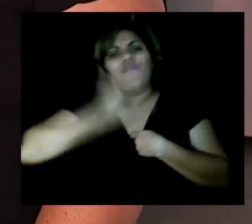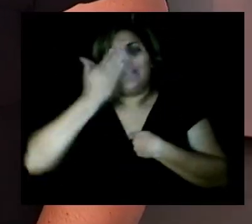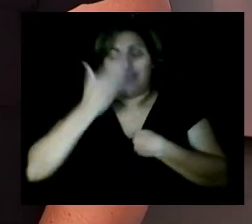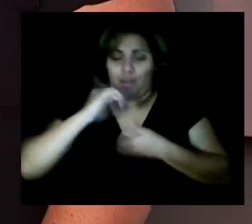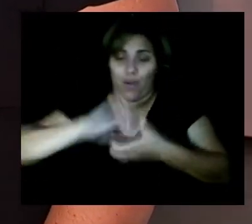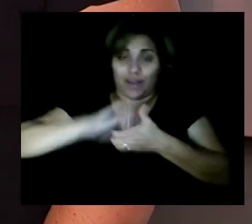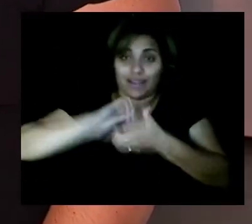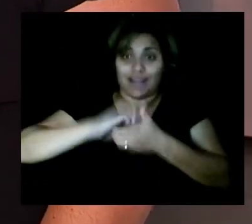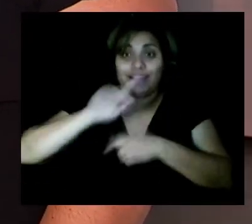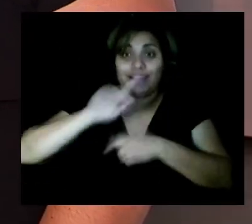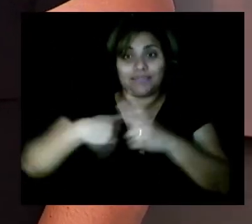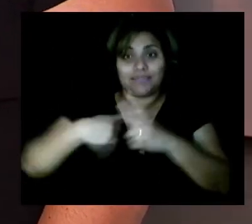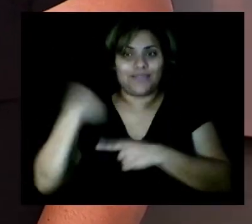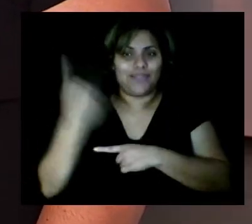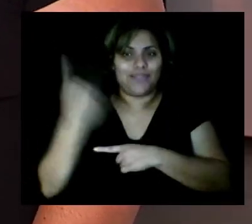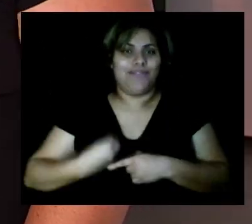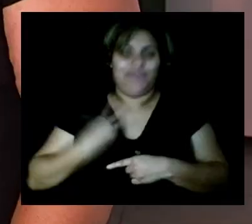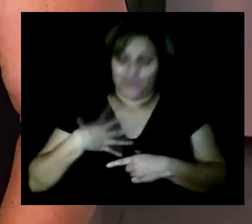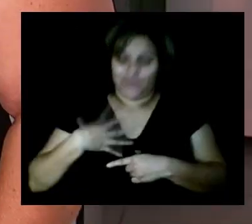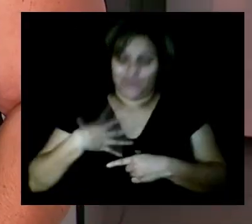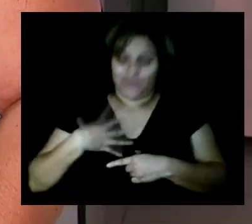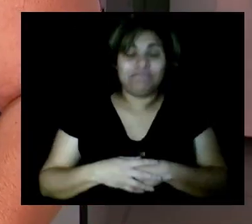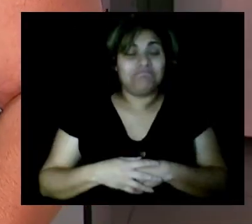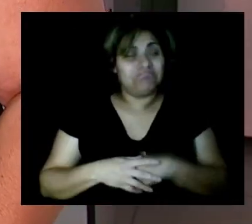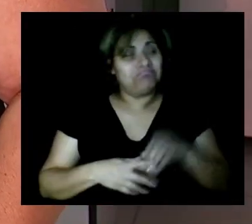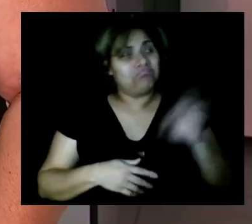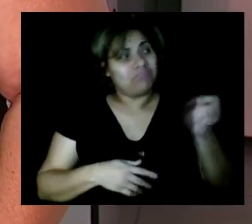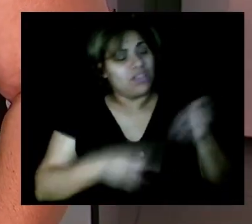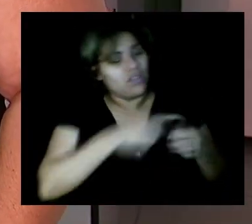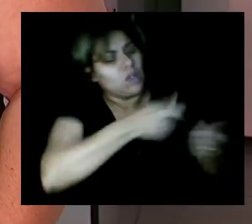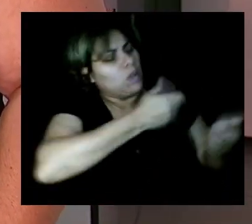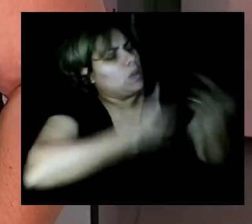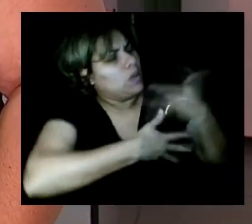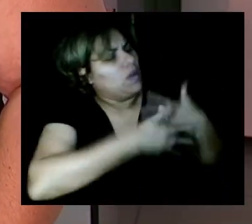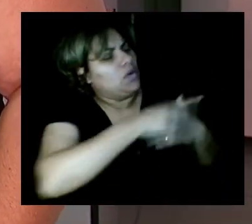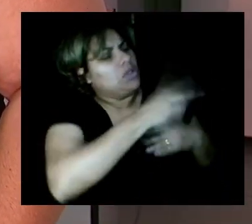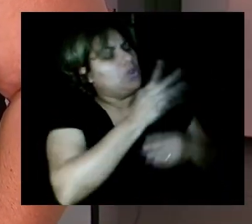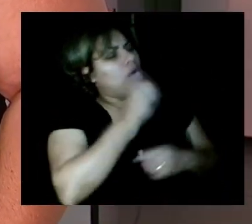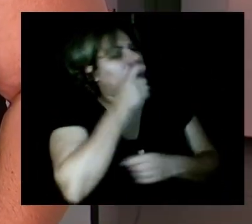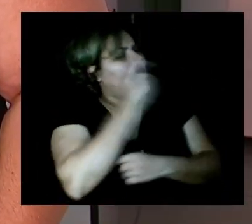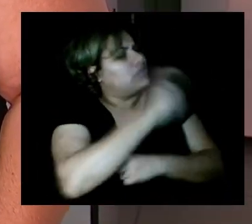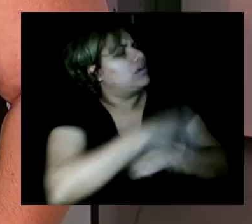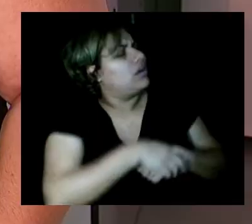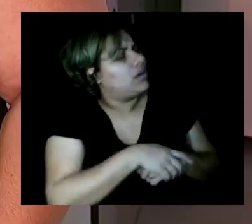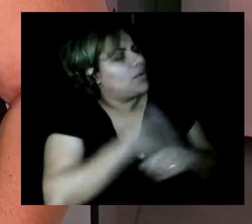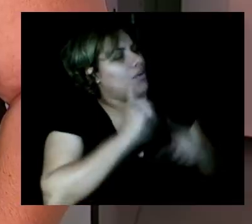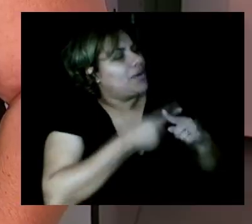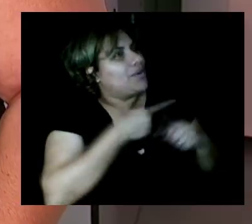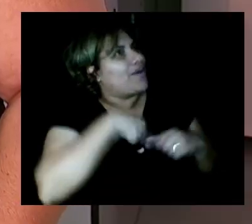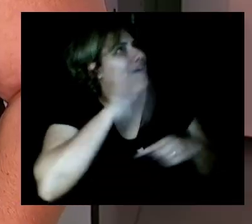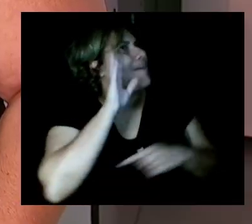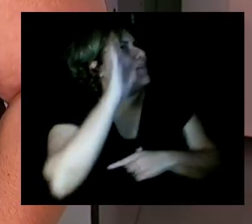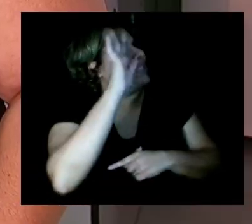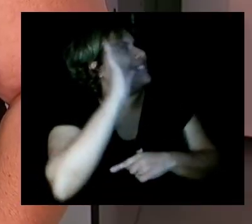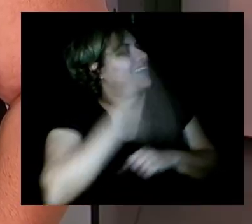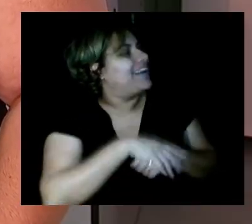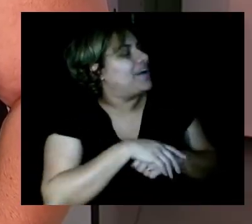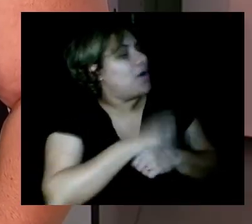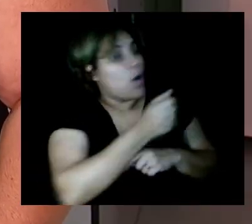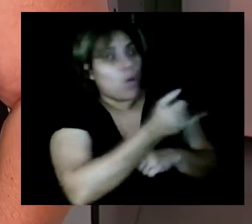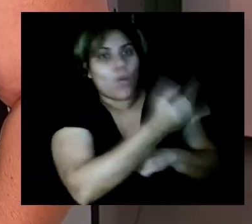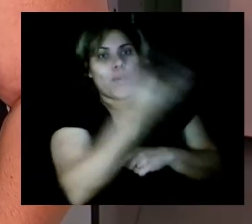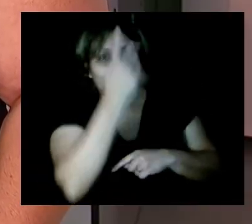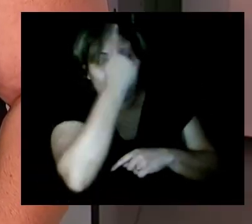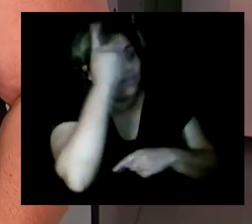filhos. E esse exemplo que você deu é muito interessante, porque a gente pode imaginar quantas pessoas estão na